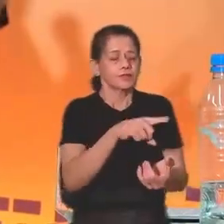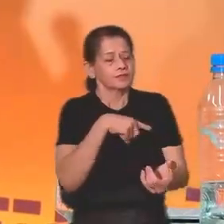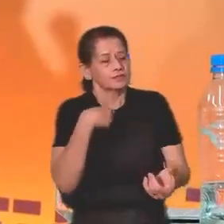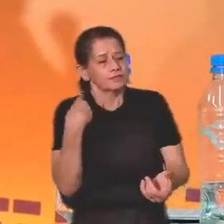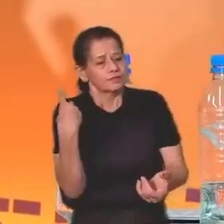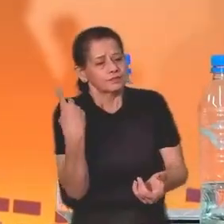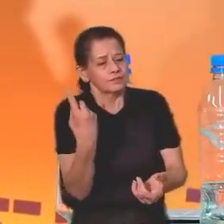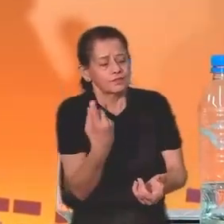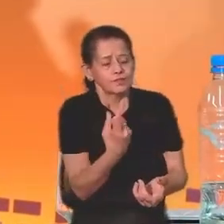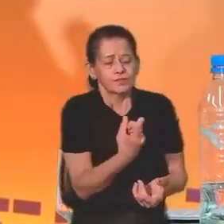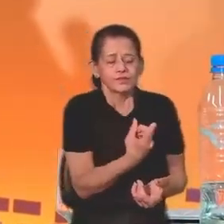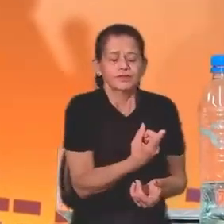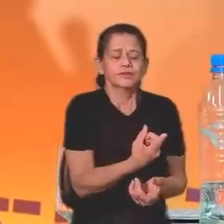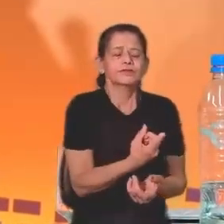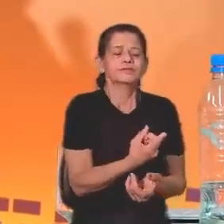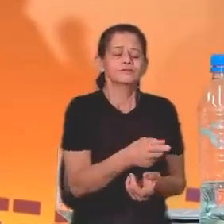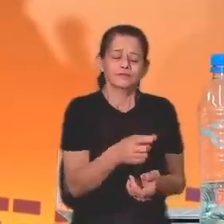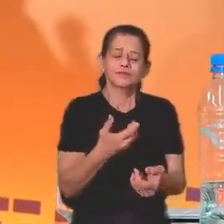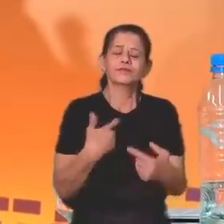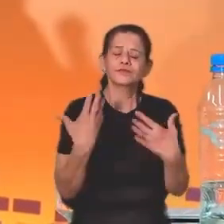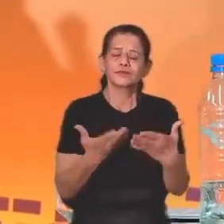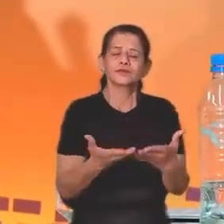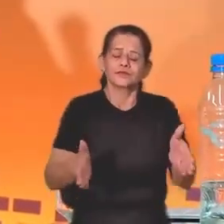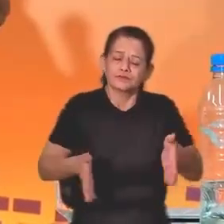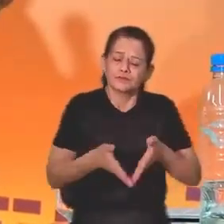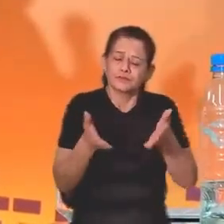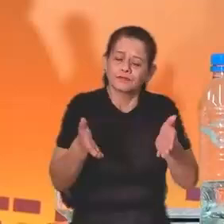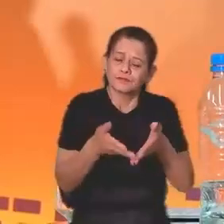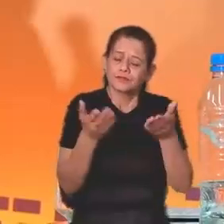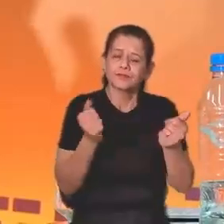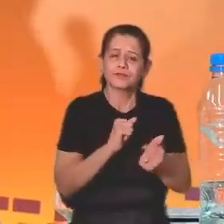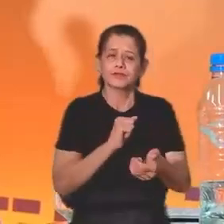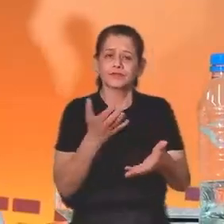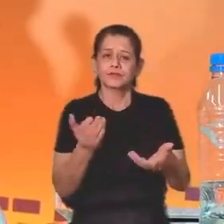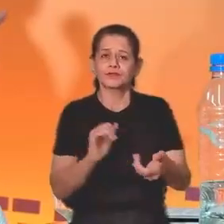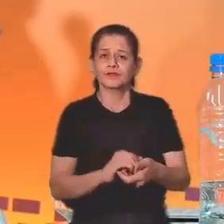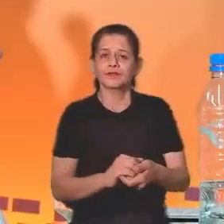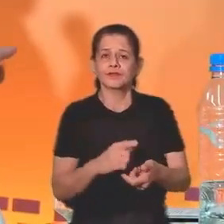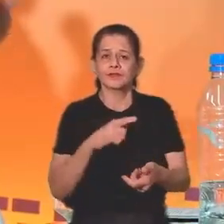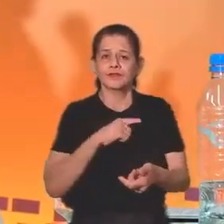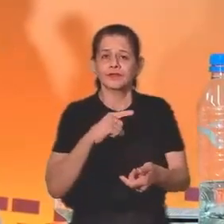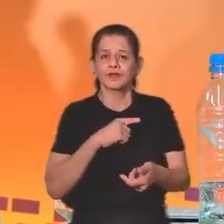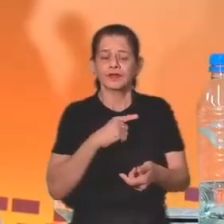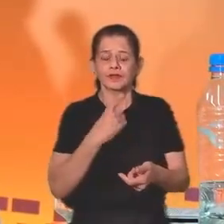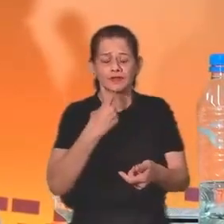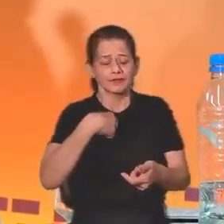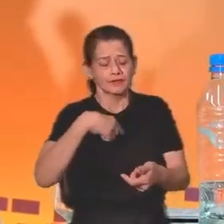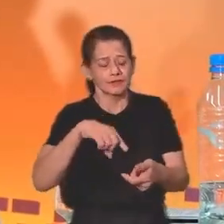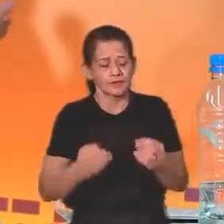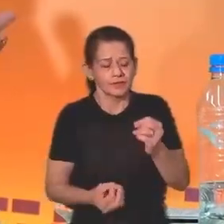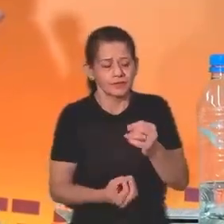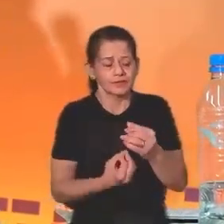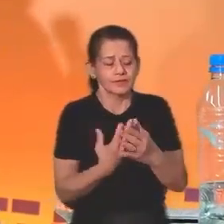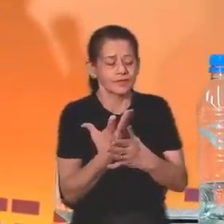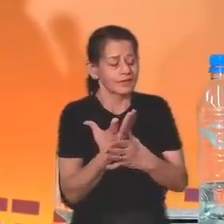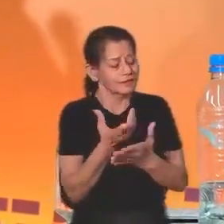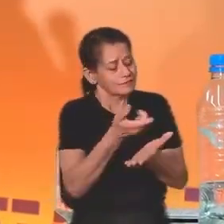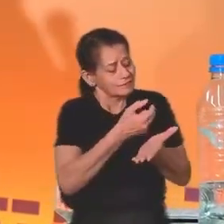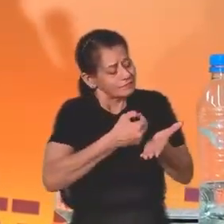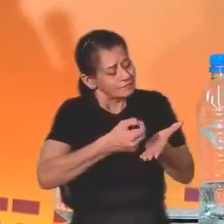né, eu acredito que se a gente teve quem nos auxiliasse, nos